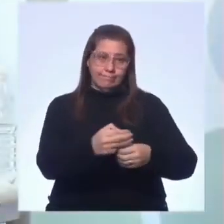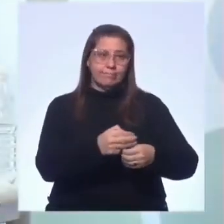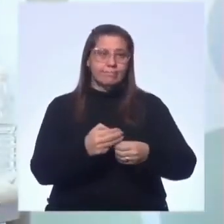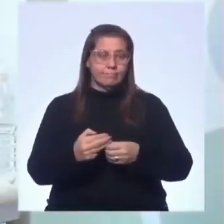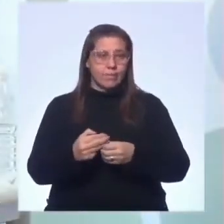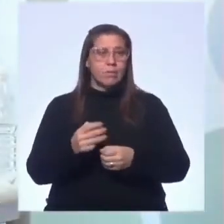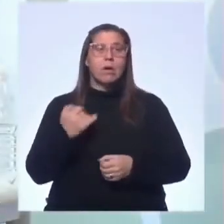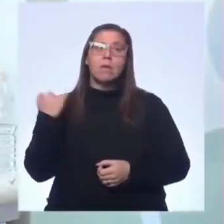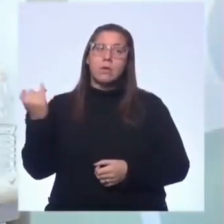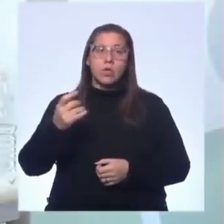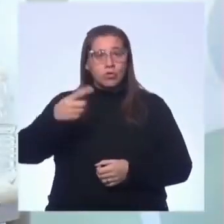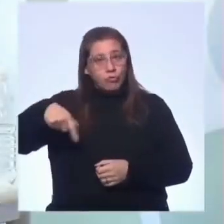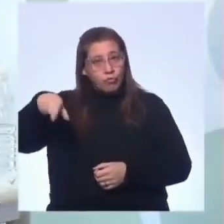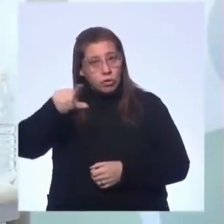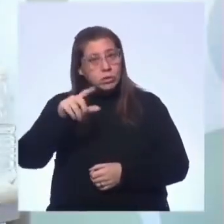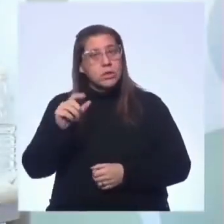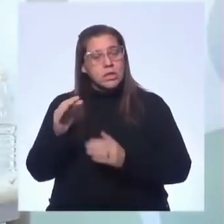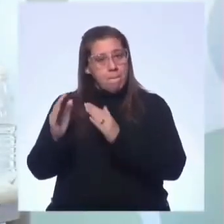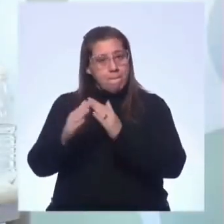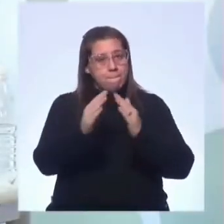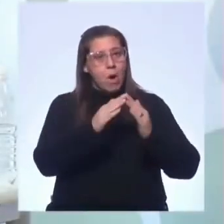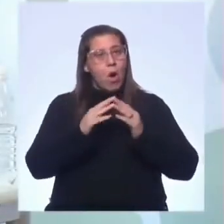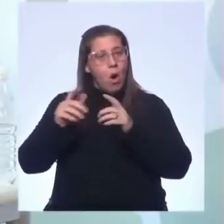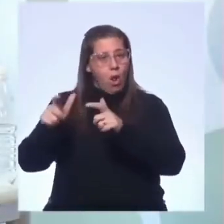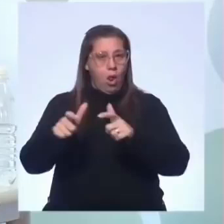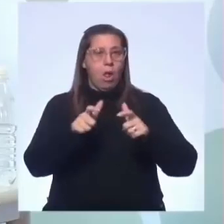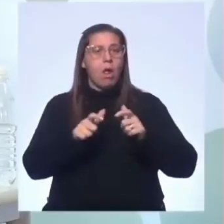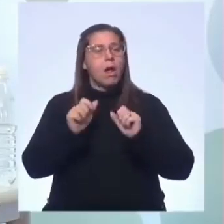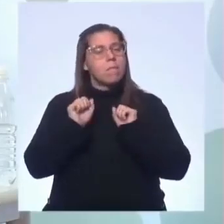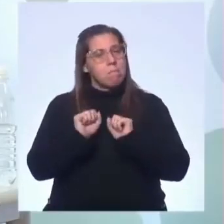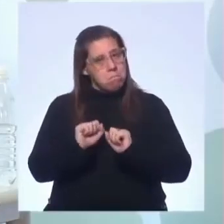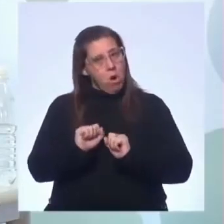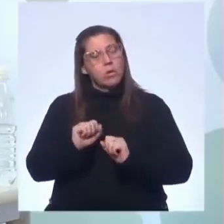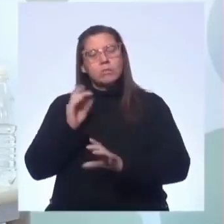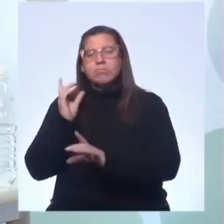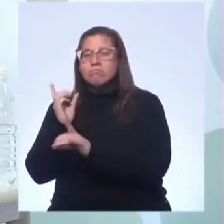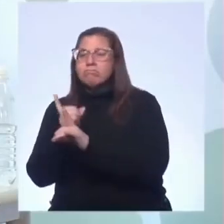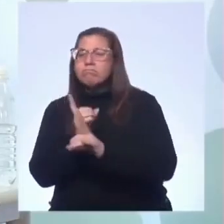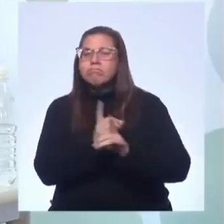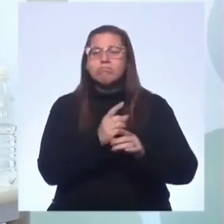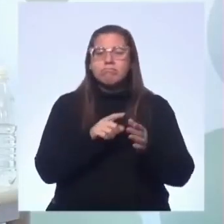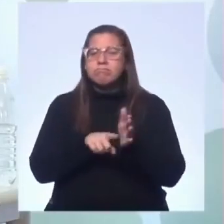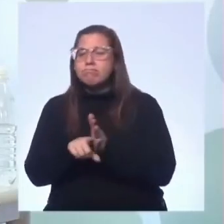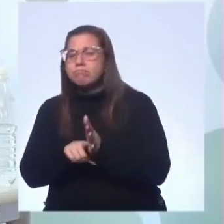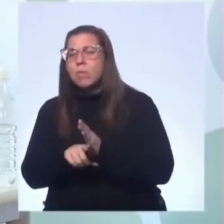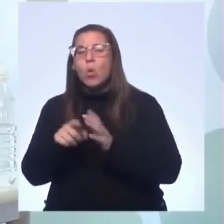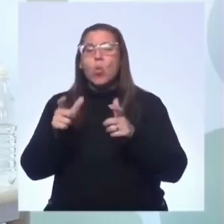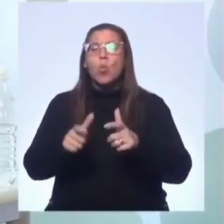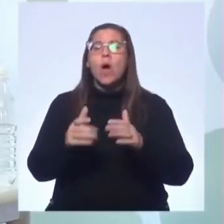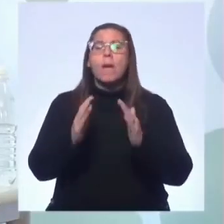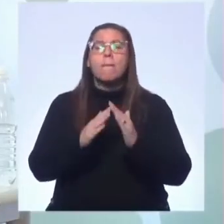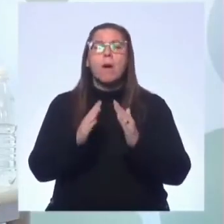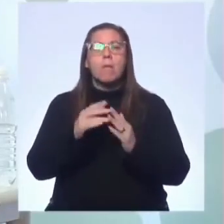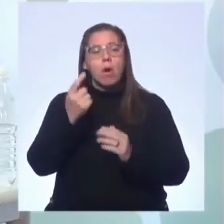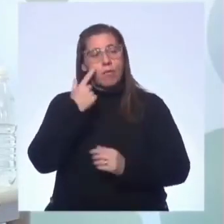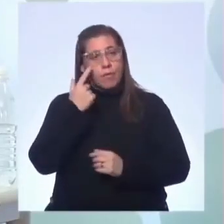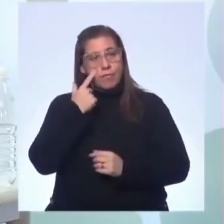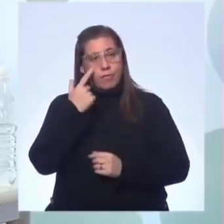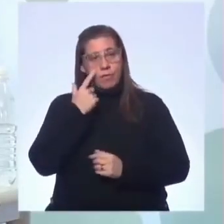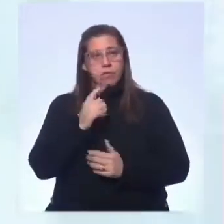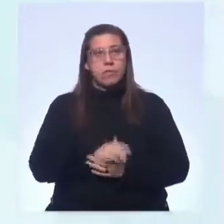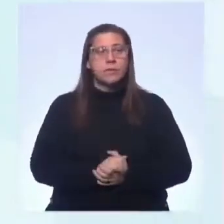importante, né, que aí vocês, né, para quem mora nesses municípios, podem até se localizarem aí, tá certo? Agora vamos ver o